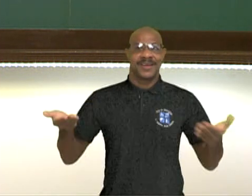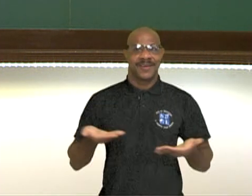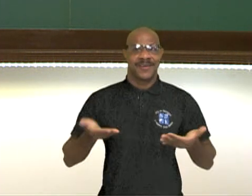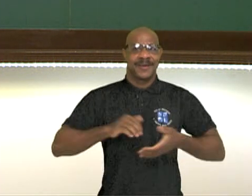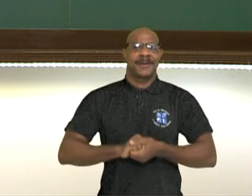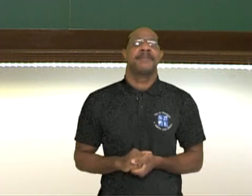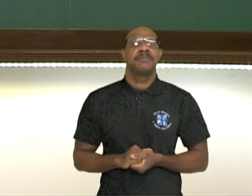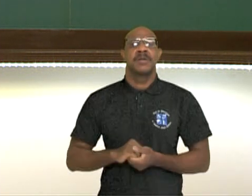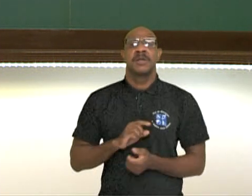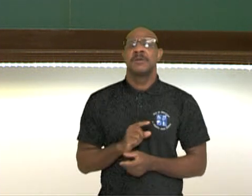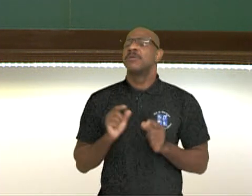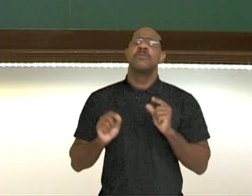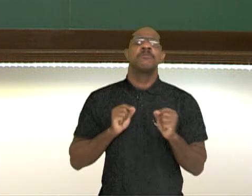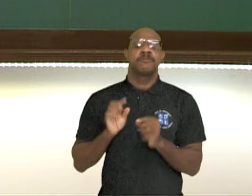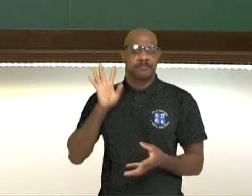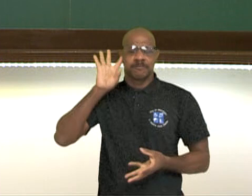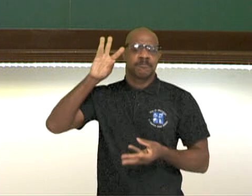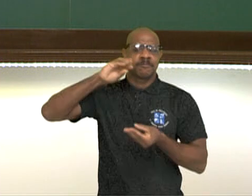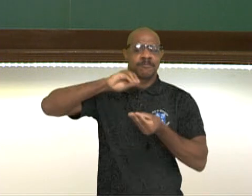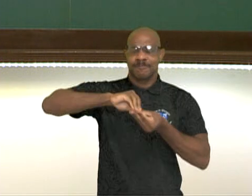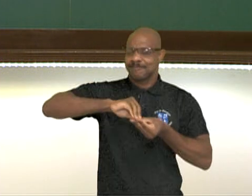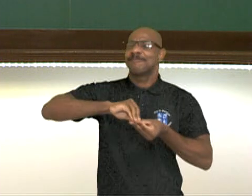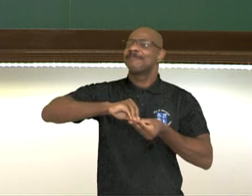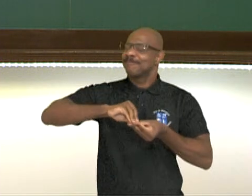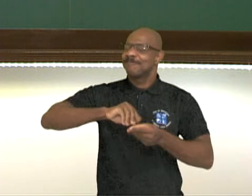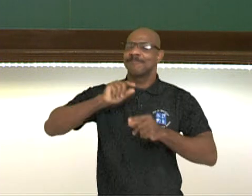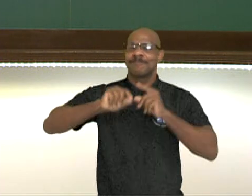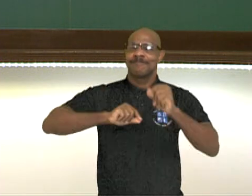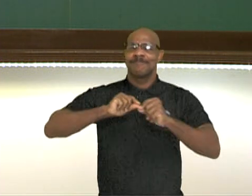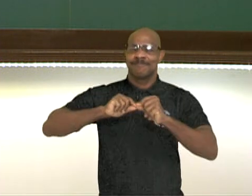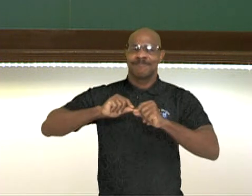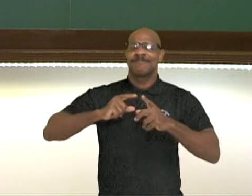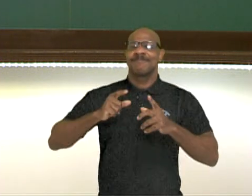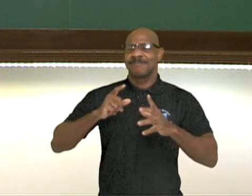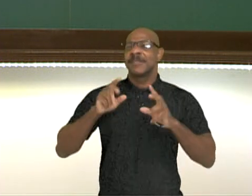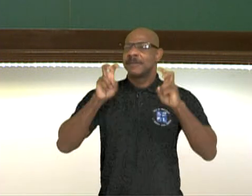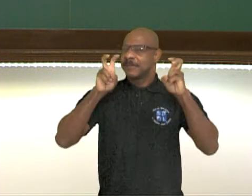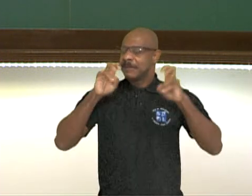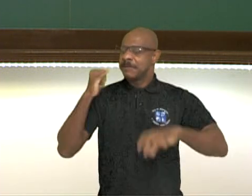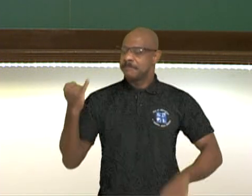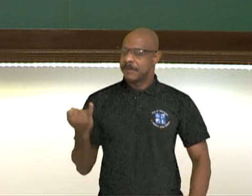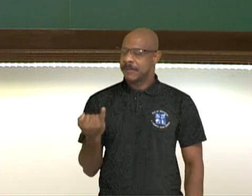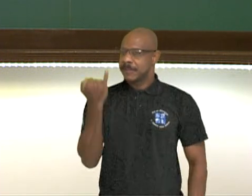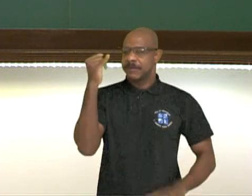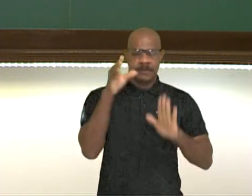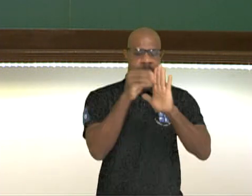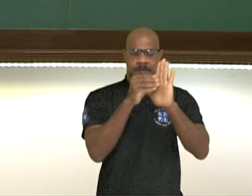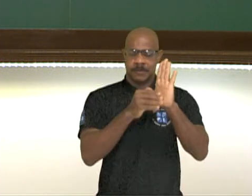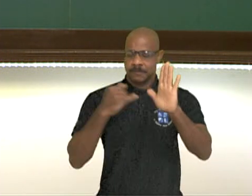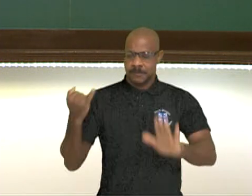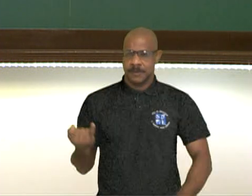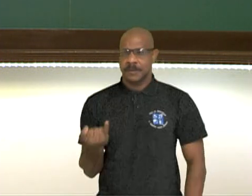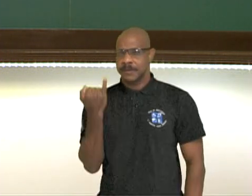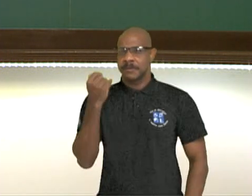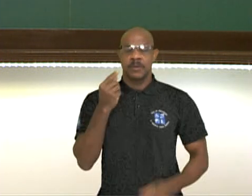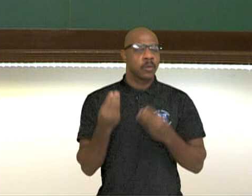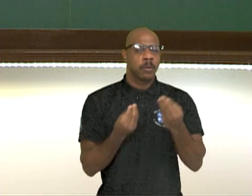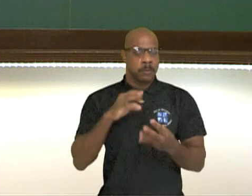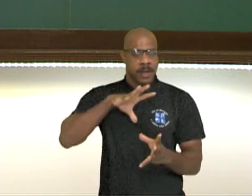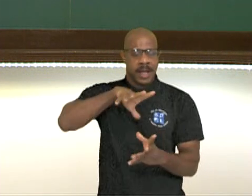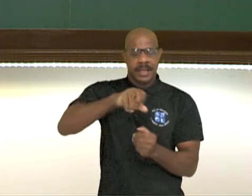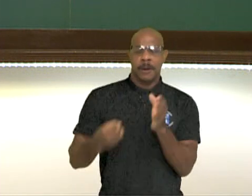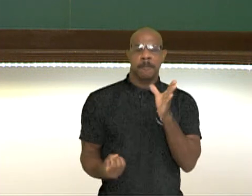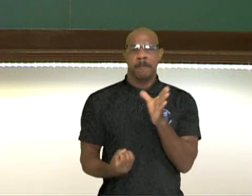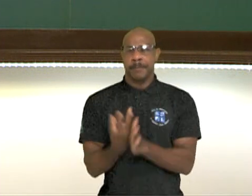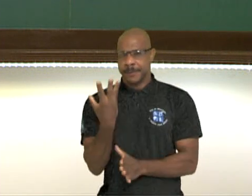da aula de hoje é retomar assuntos bem importantes de formação e dinâmica da Terra.